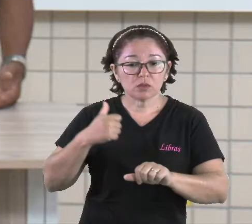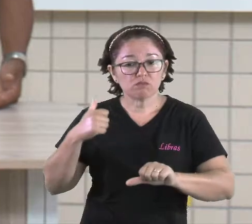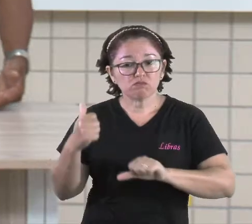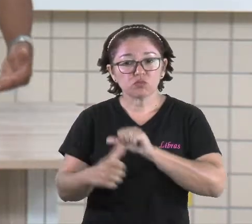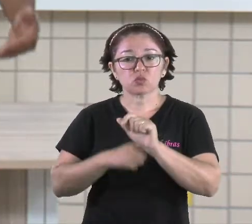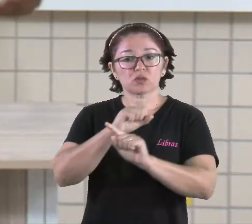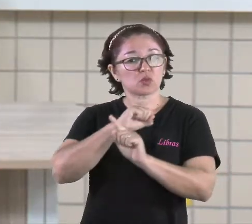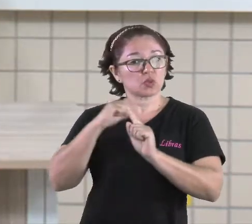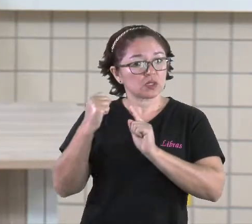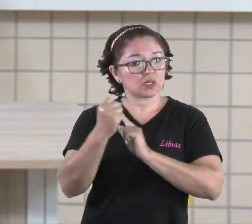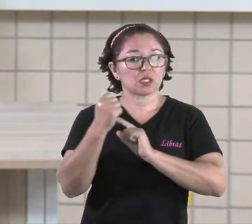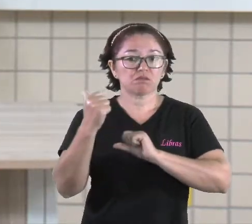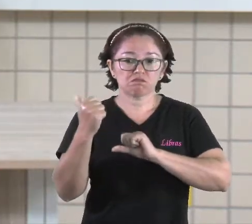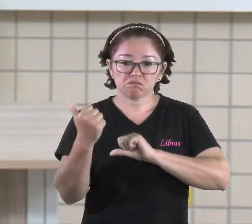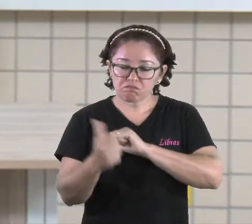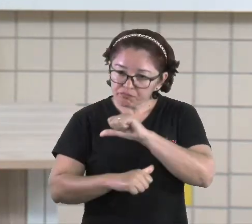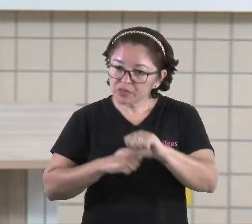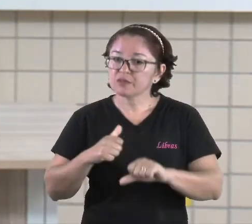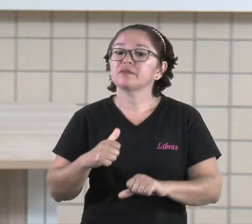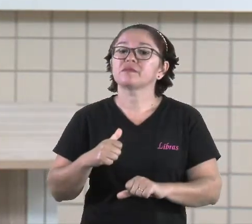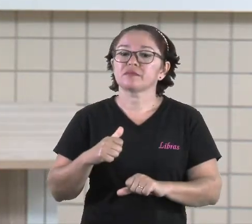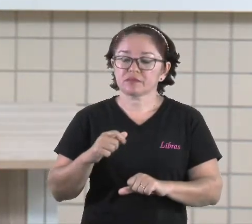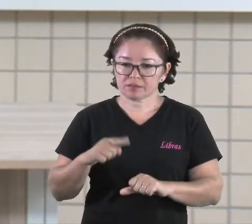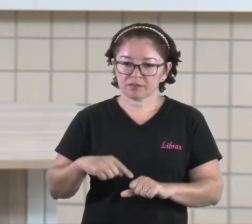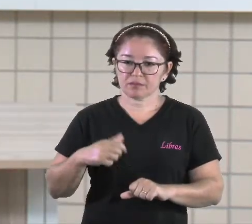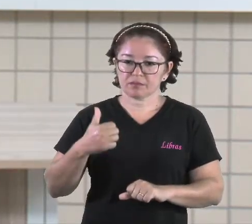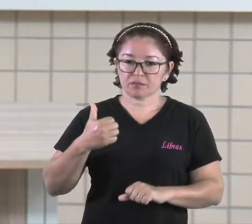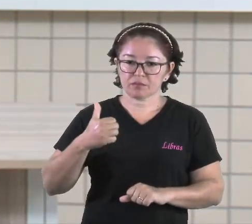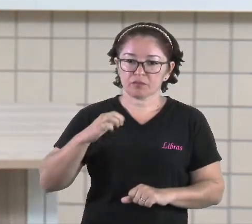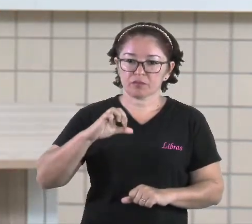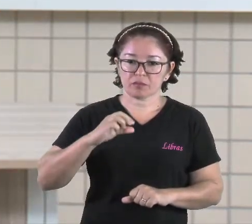Brasil de 1930 até